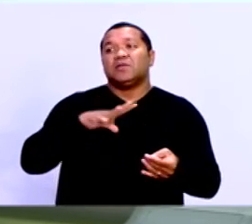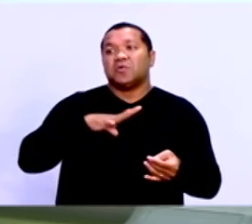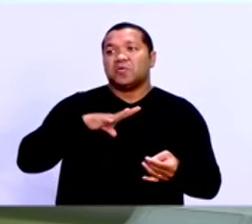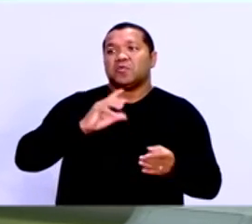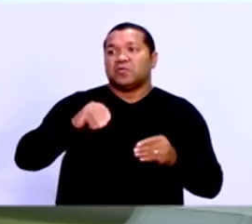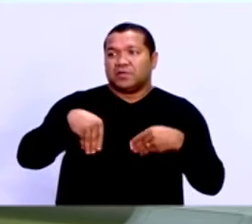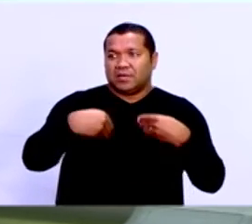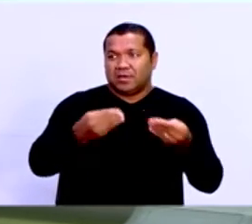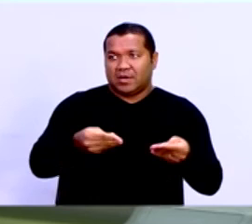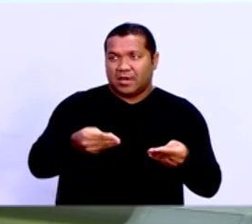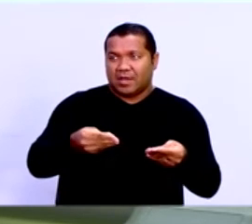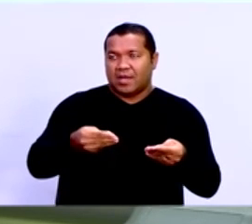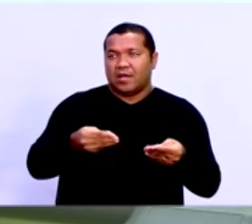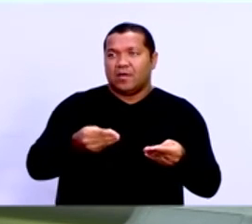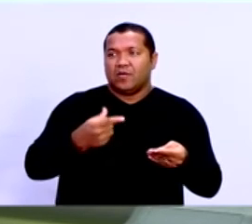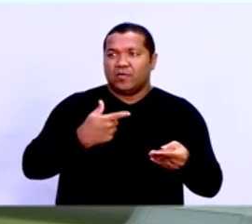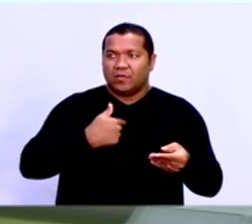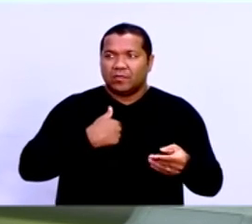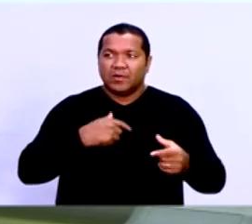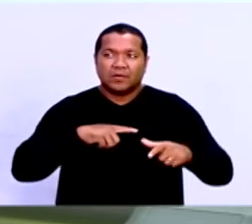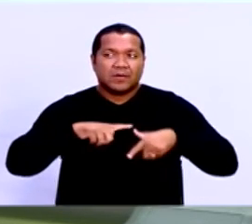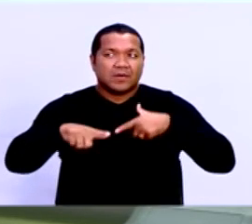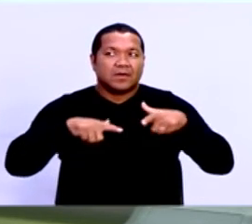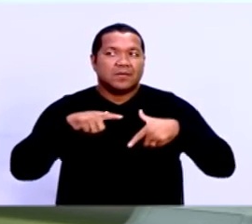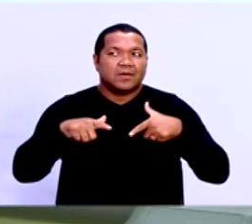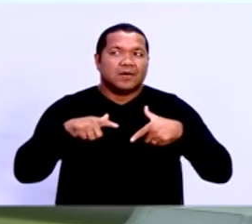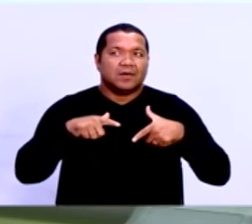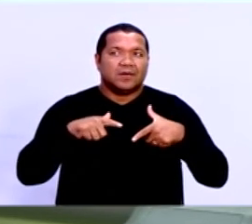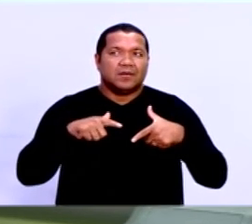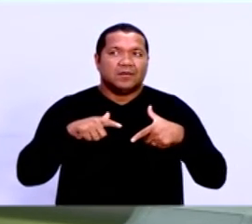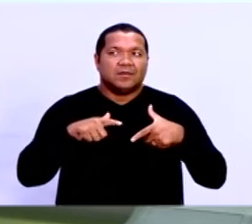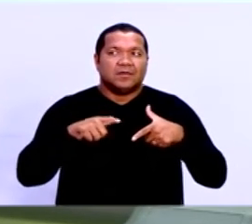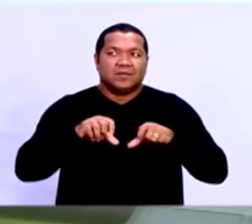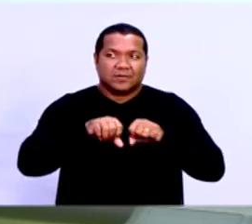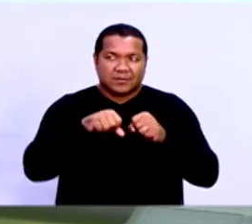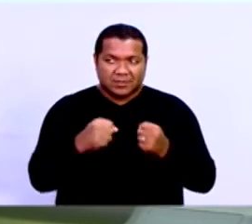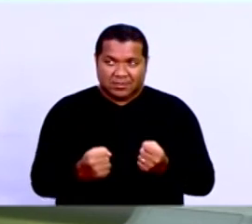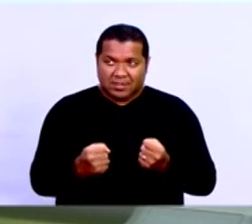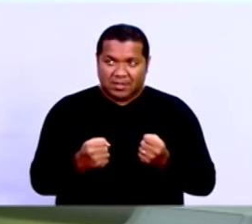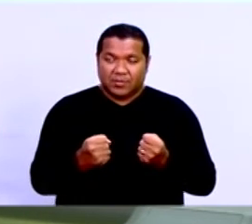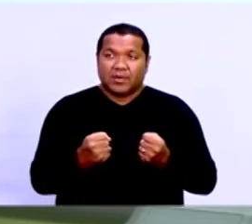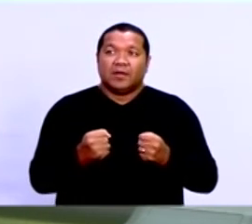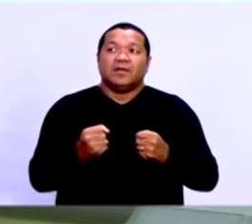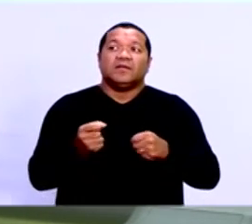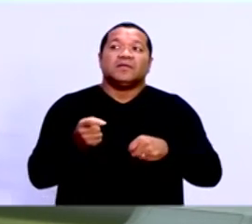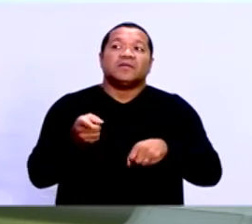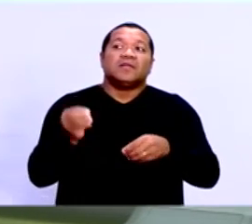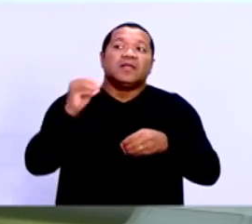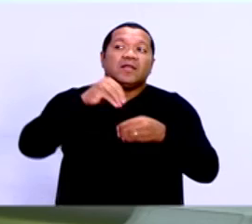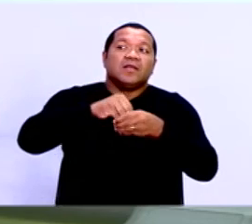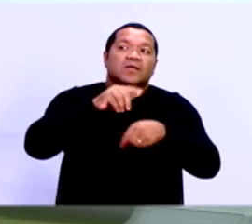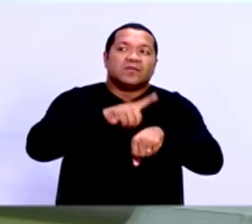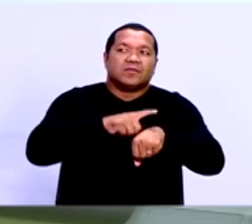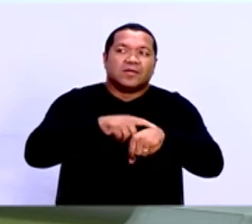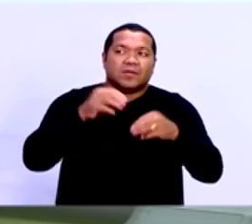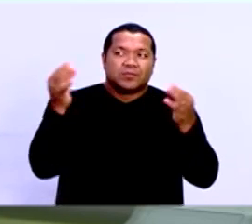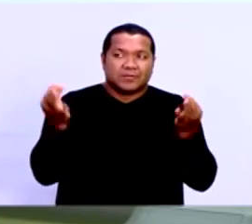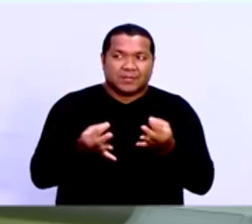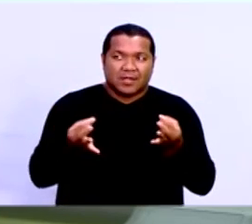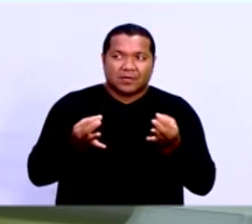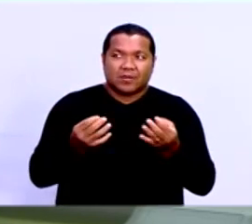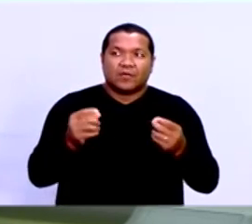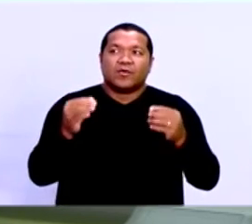entregar o meu o meu o meu sistema no prazo que o meu cliente pediu no prazo que eu